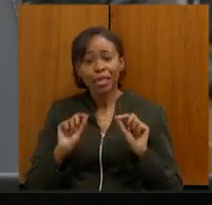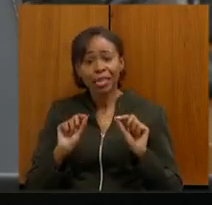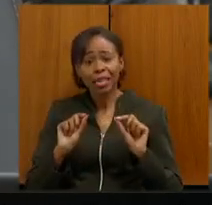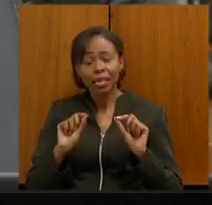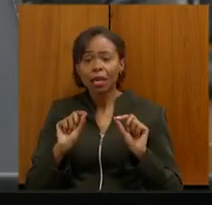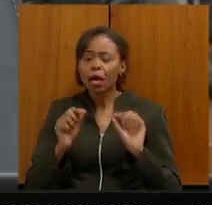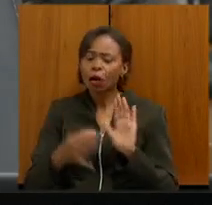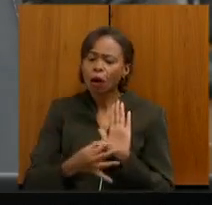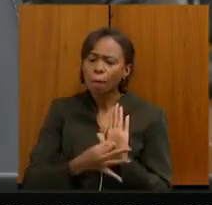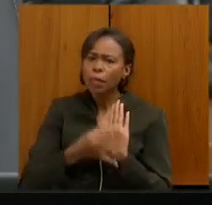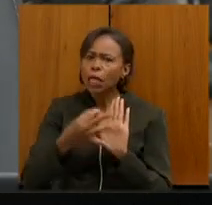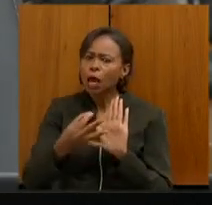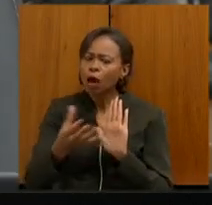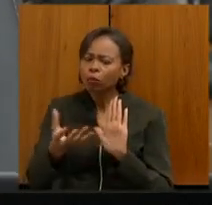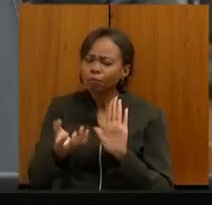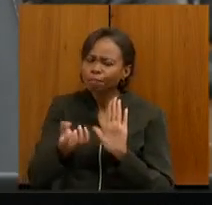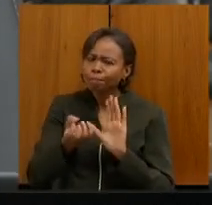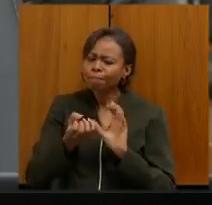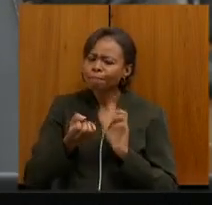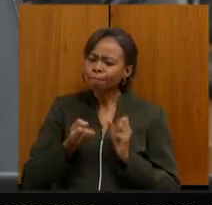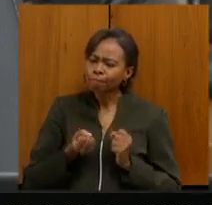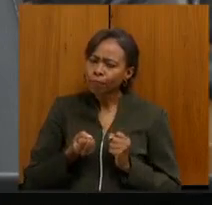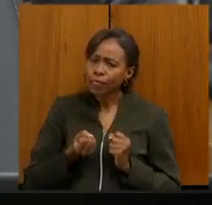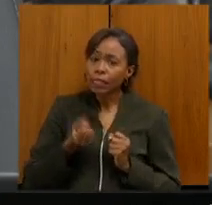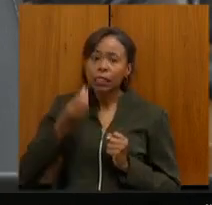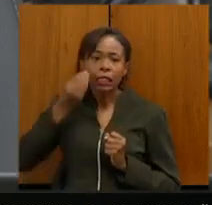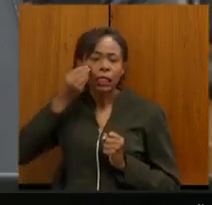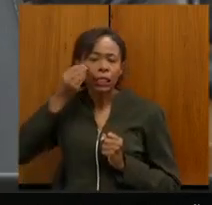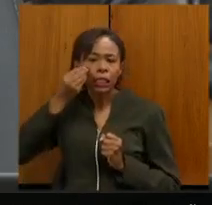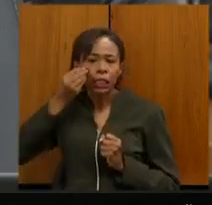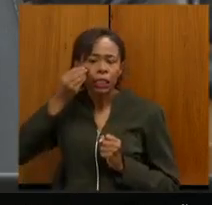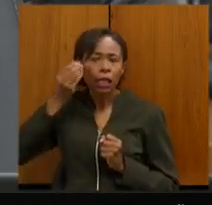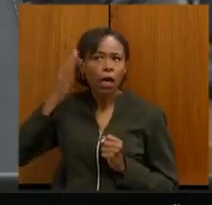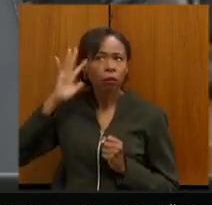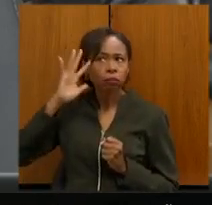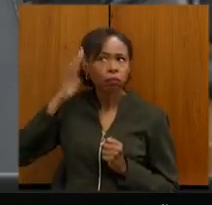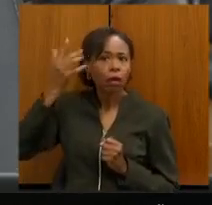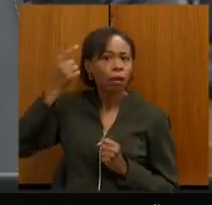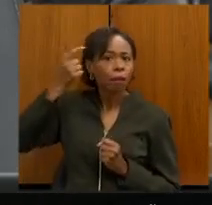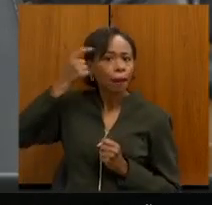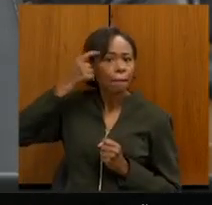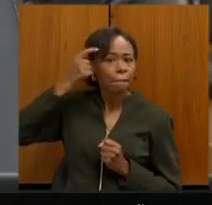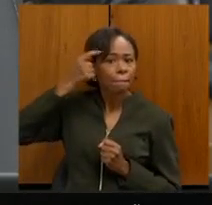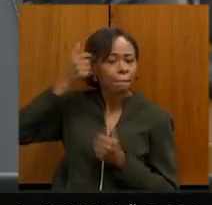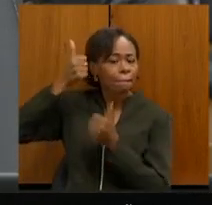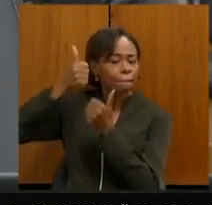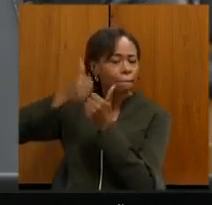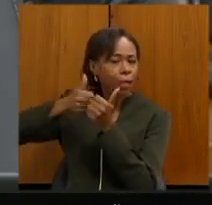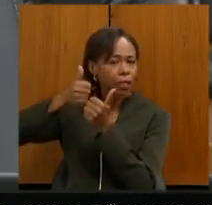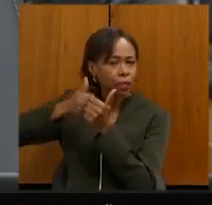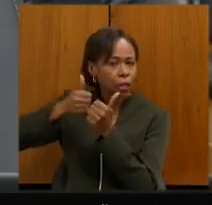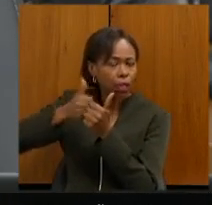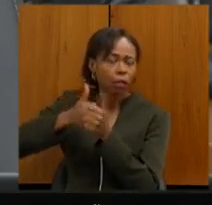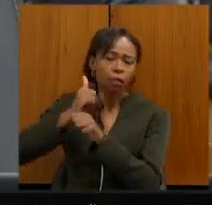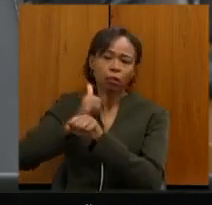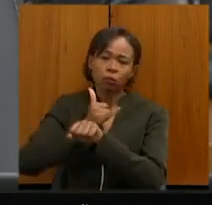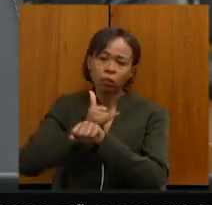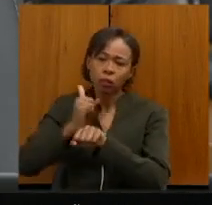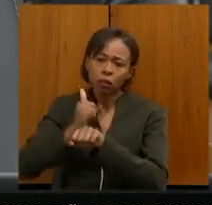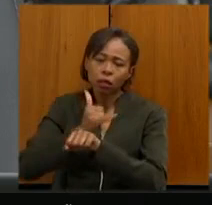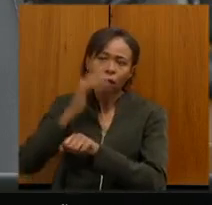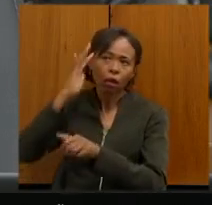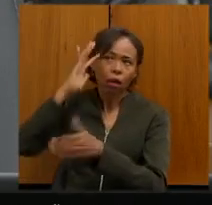O que é trazido e constrói meios e formas para pensar medidas aí né de